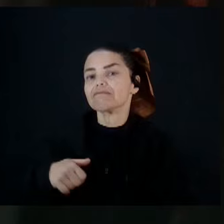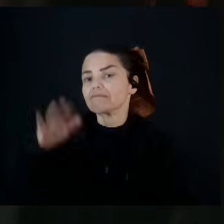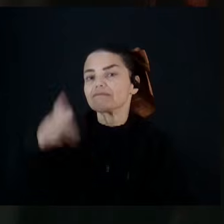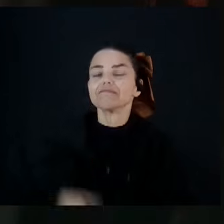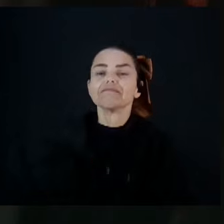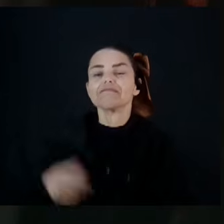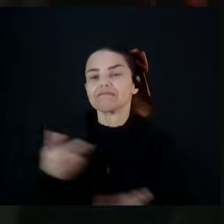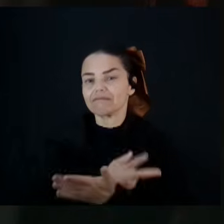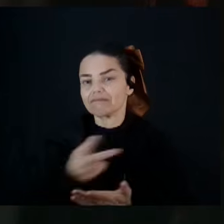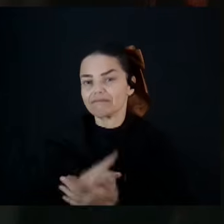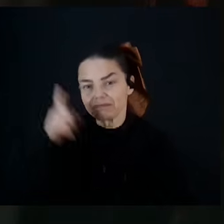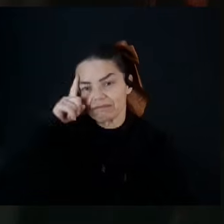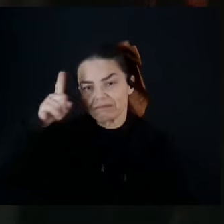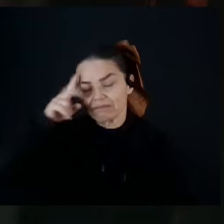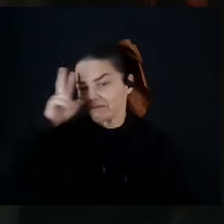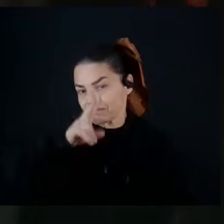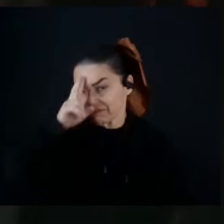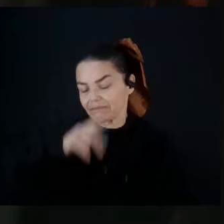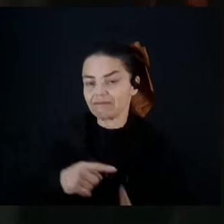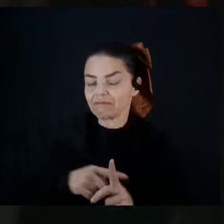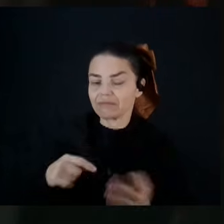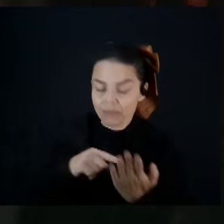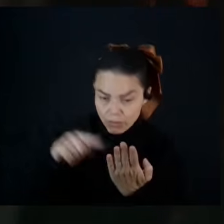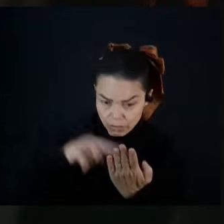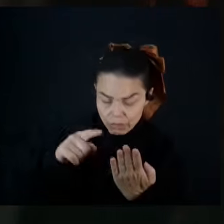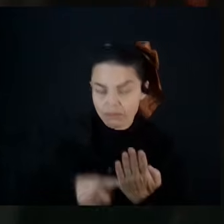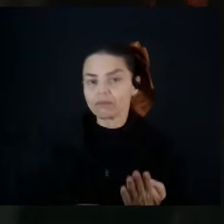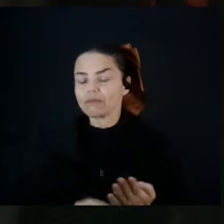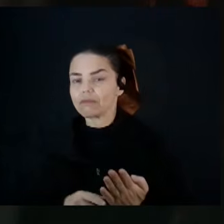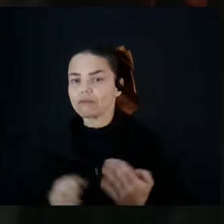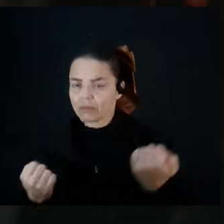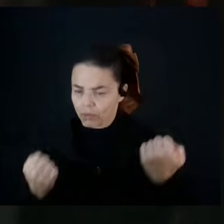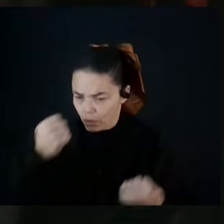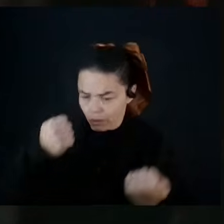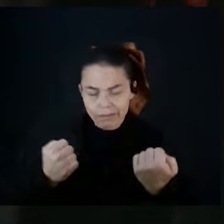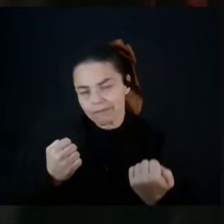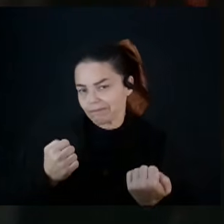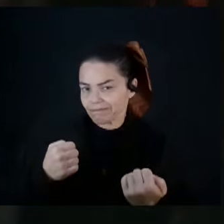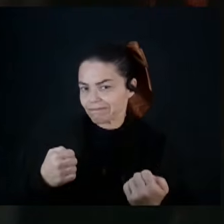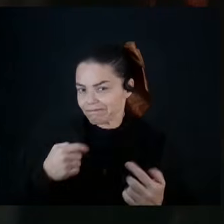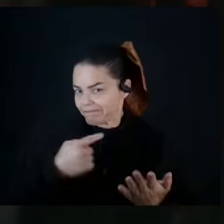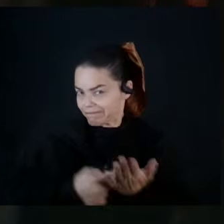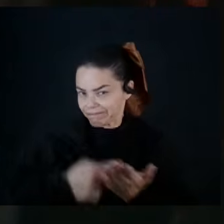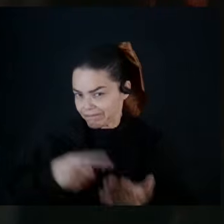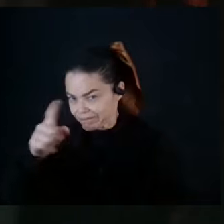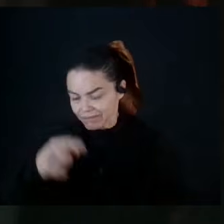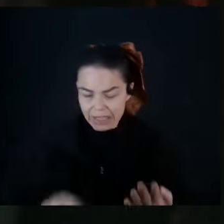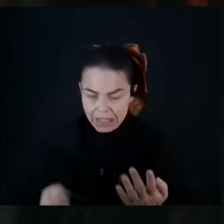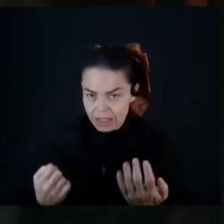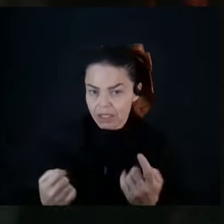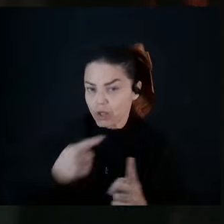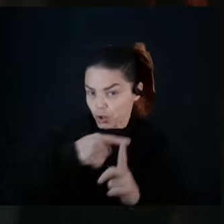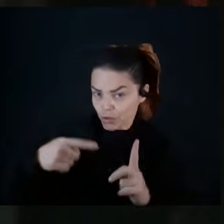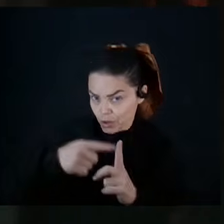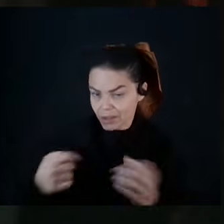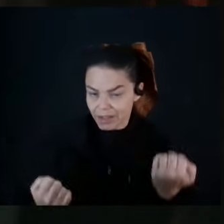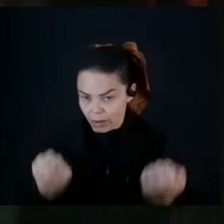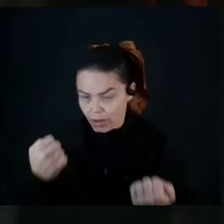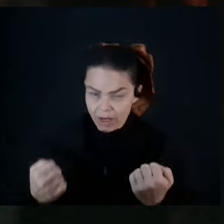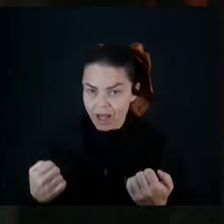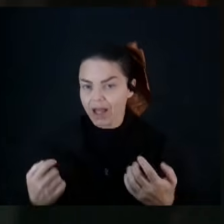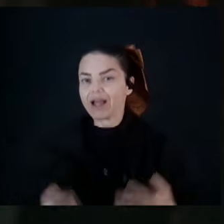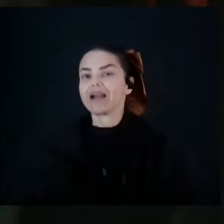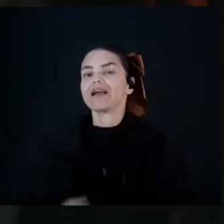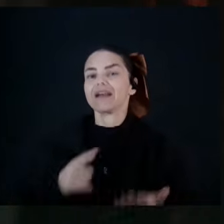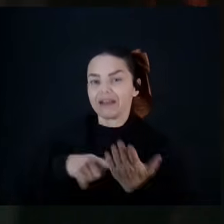dia? Lembra? Celular e direção não combinam também? Então é mais ou menos sobre isso que a gente vai falar, tá bom? Então continue com a gente aqui